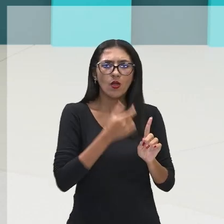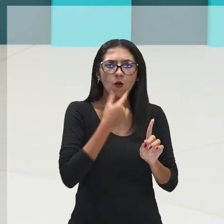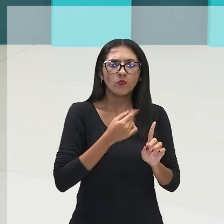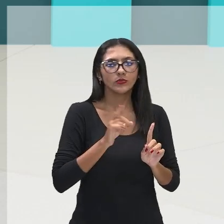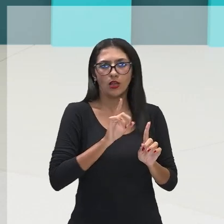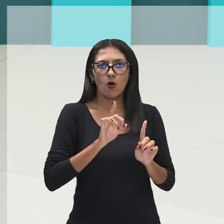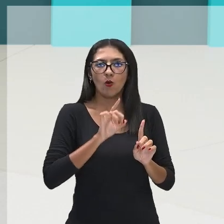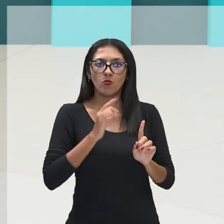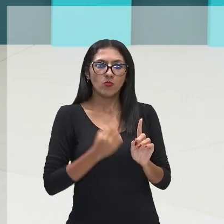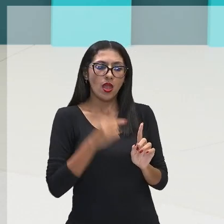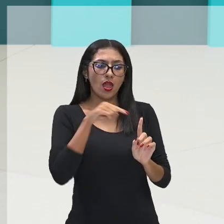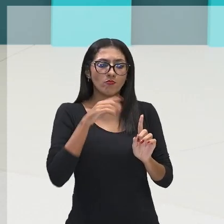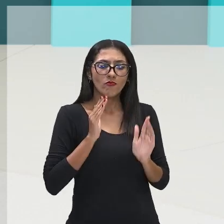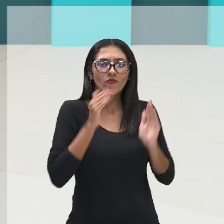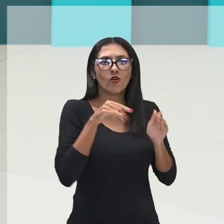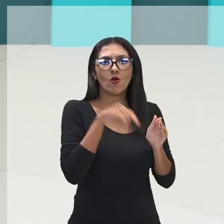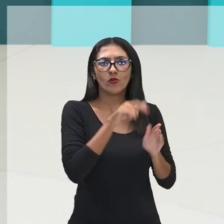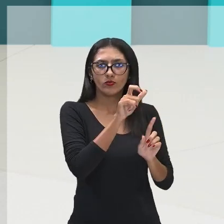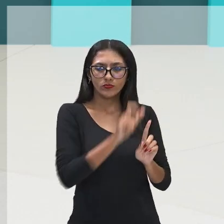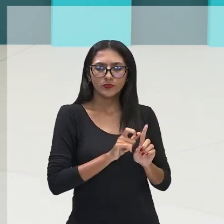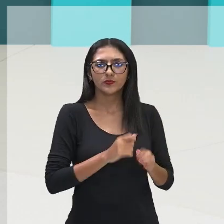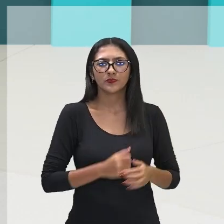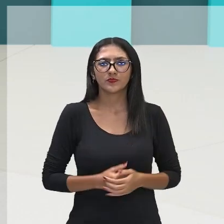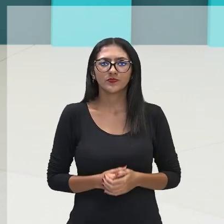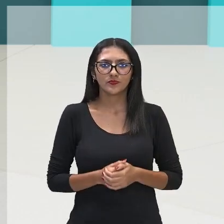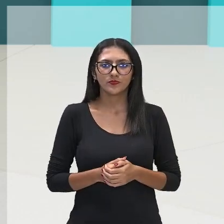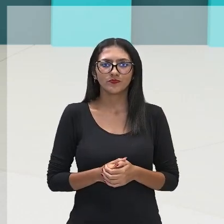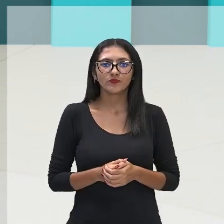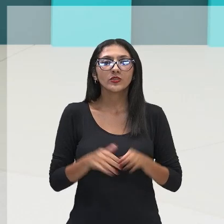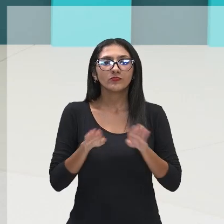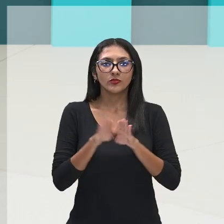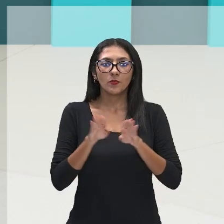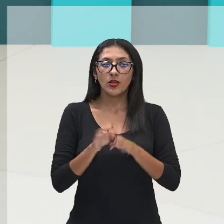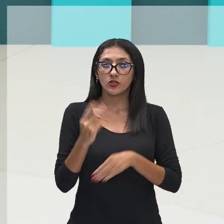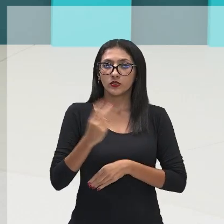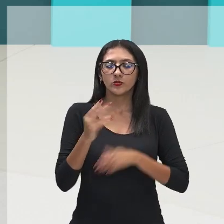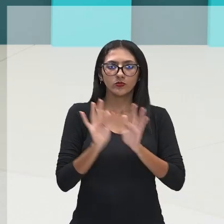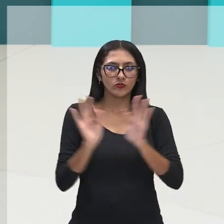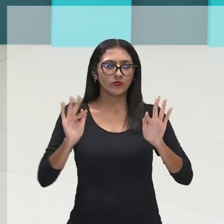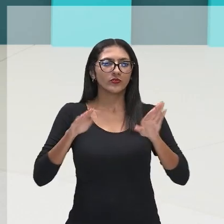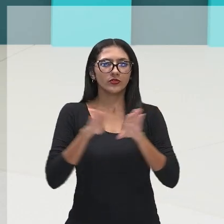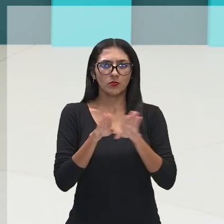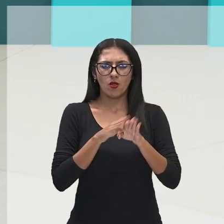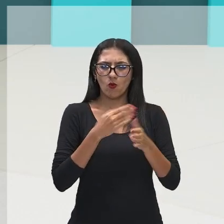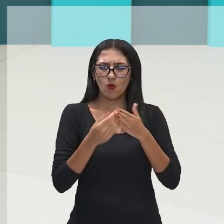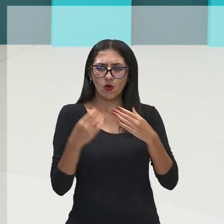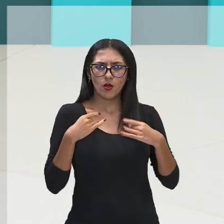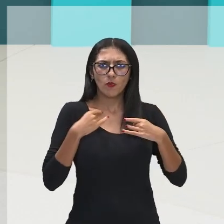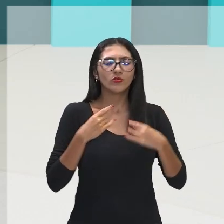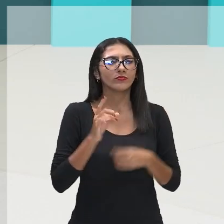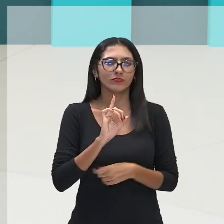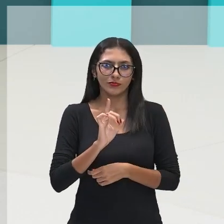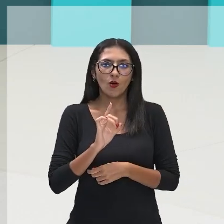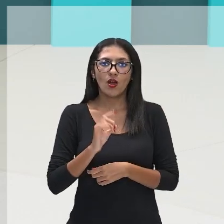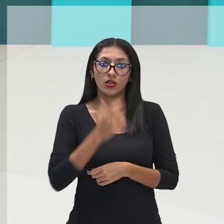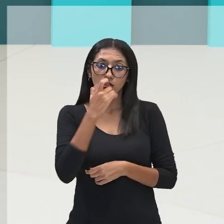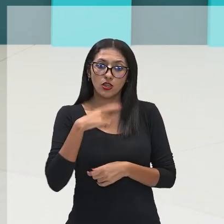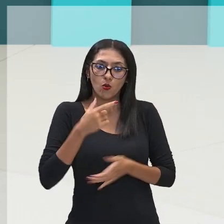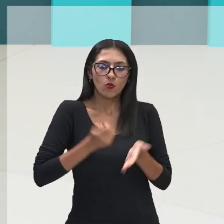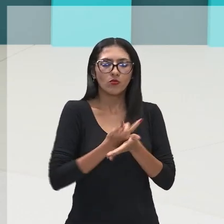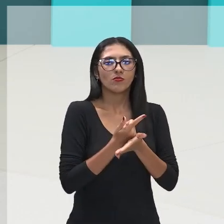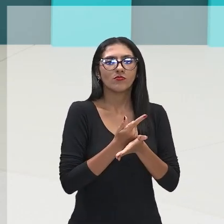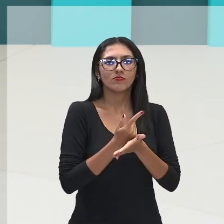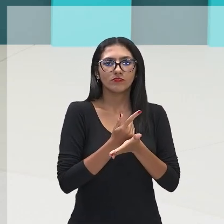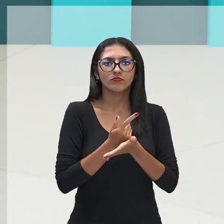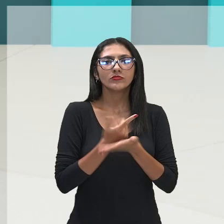menino específico. A mesma situação está acontecendo com blusa, não é qualquer blusa, é a blusa que comprei. Então, de